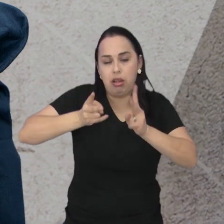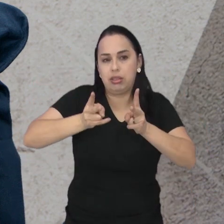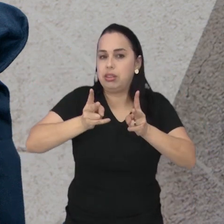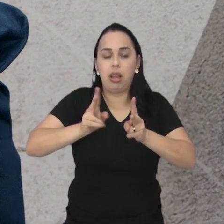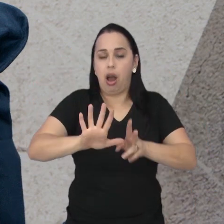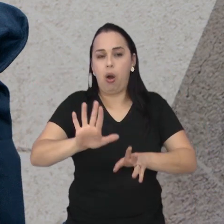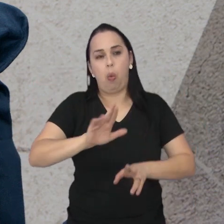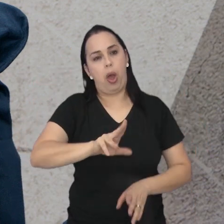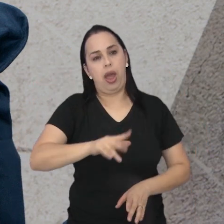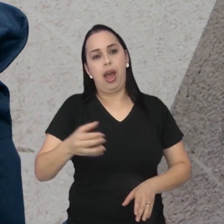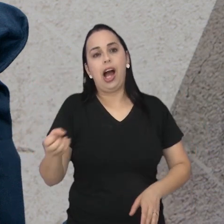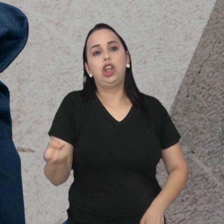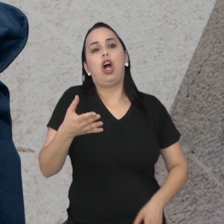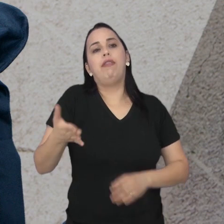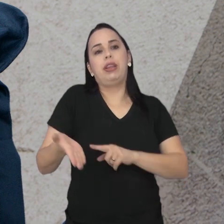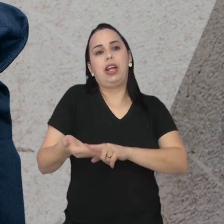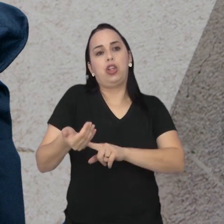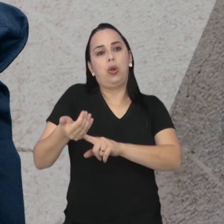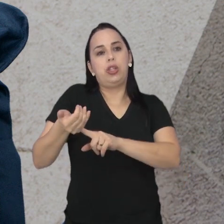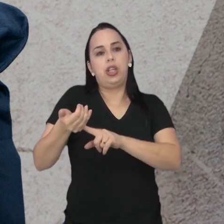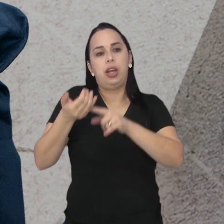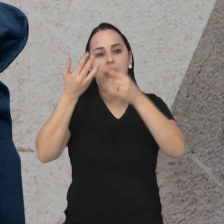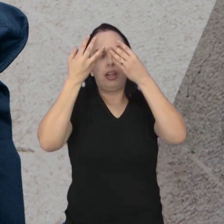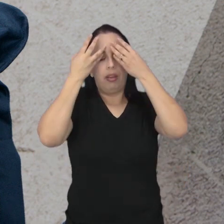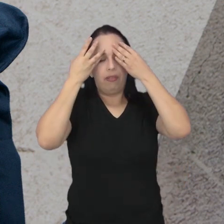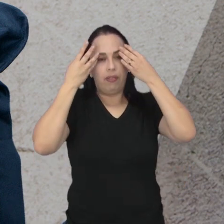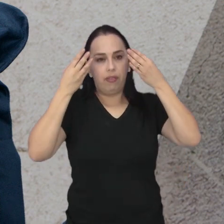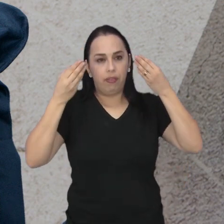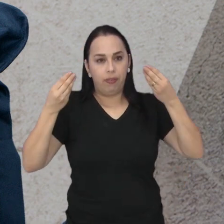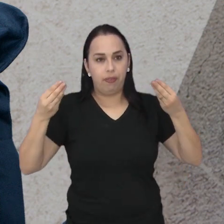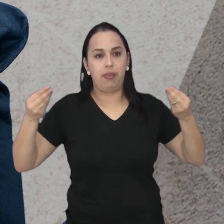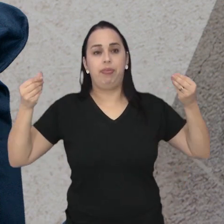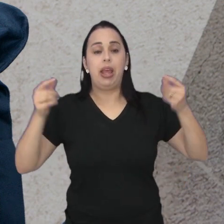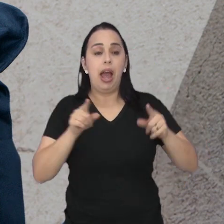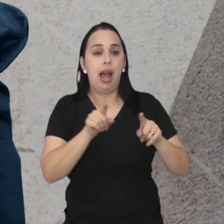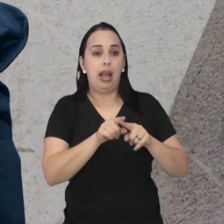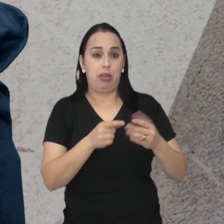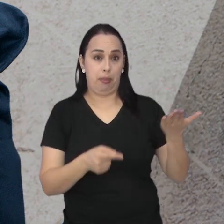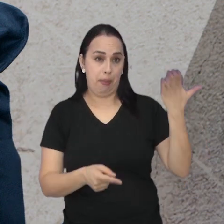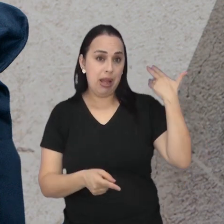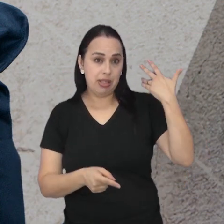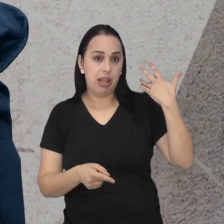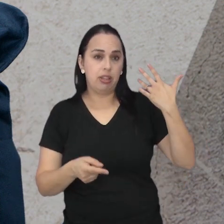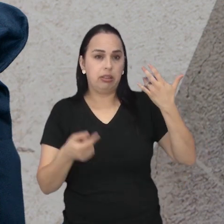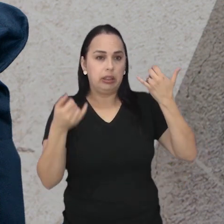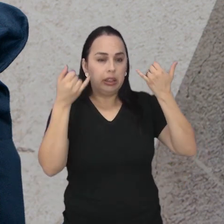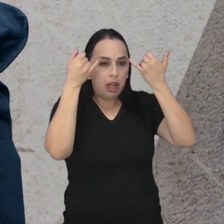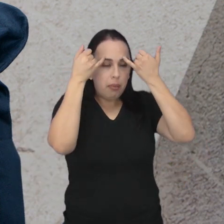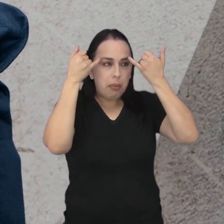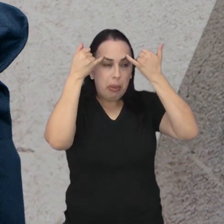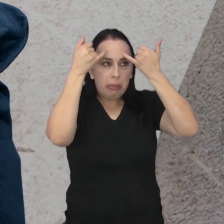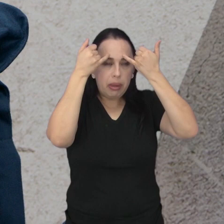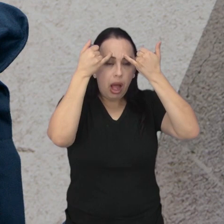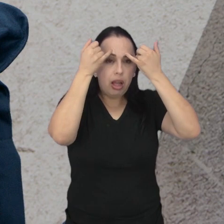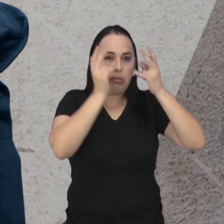saindo gradativamente. As de antigamente não, elas ficavam por mais anos, mesmo sendo implantadas superficialmente, ficavam